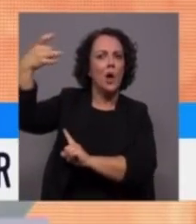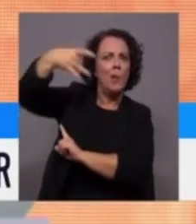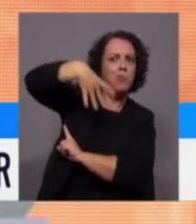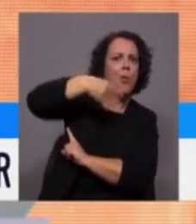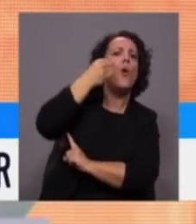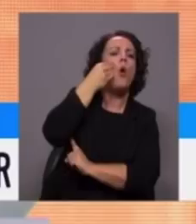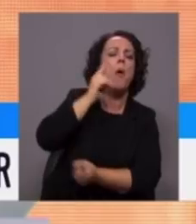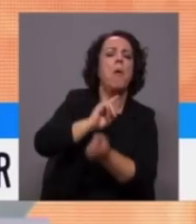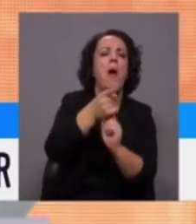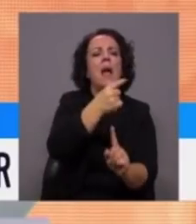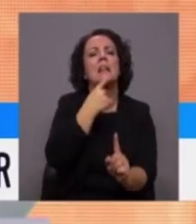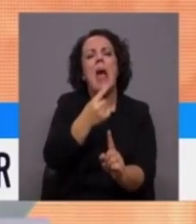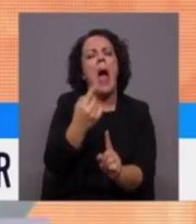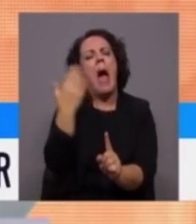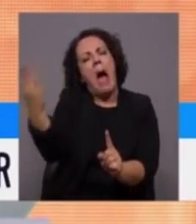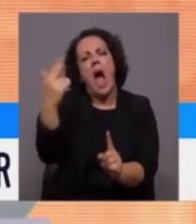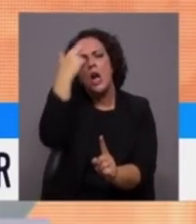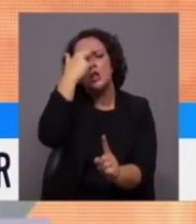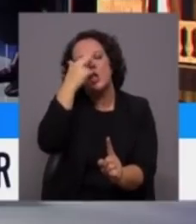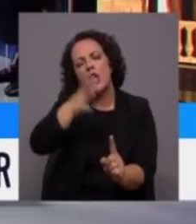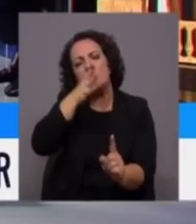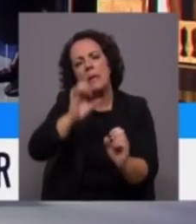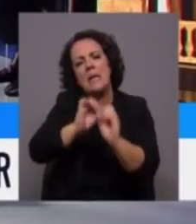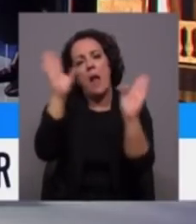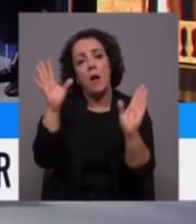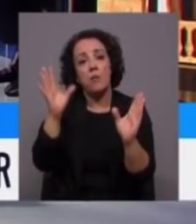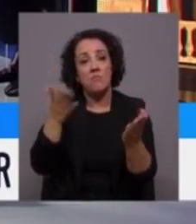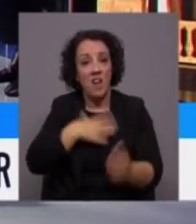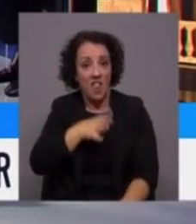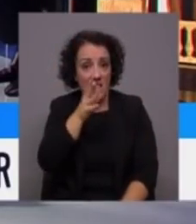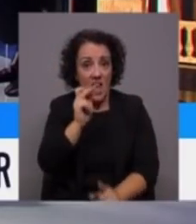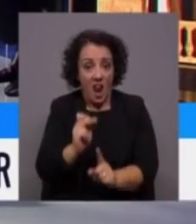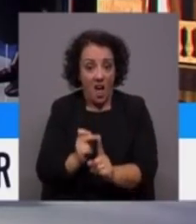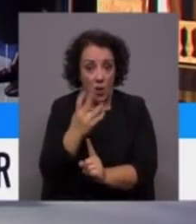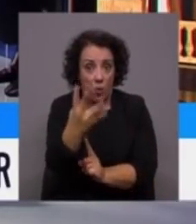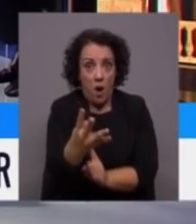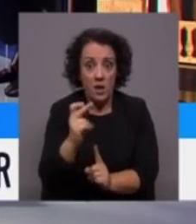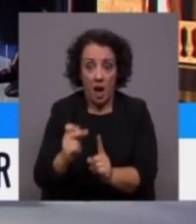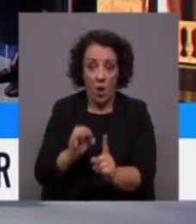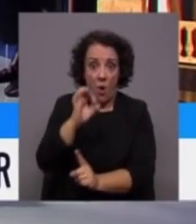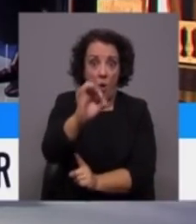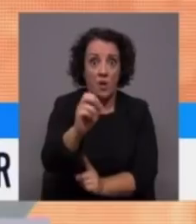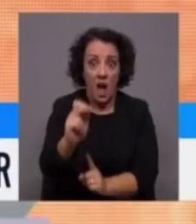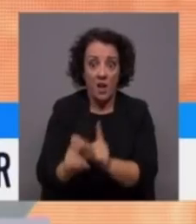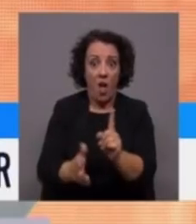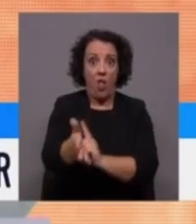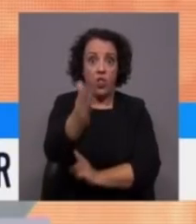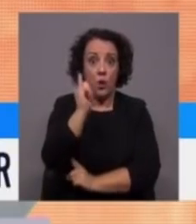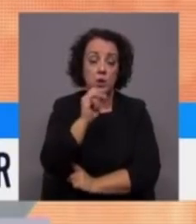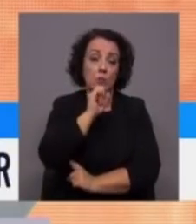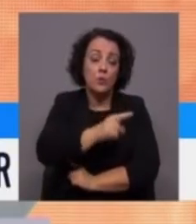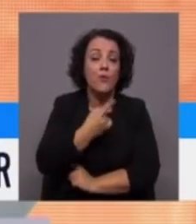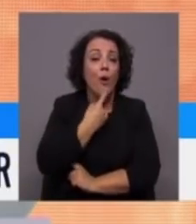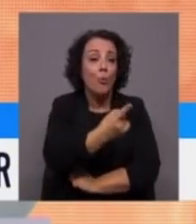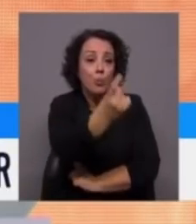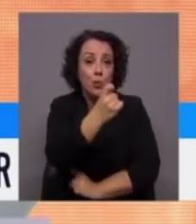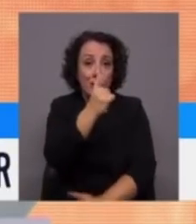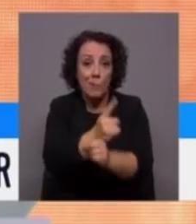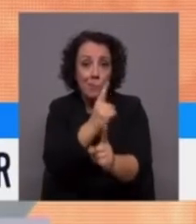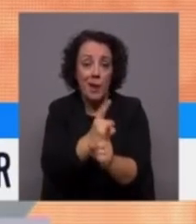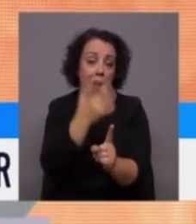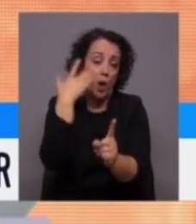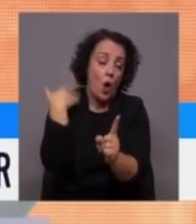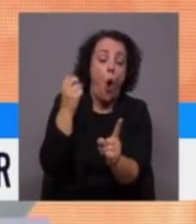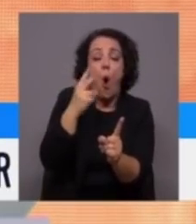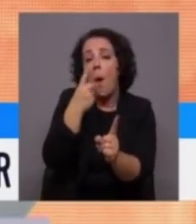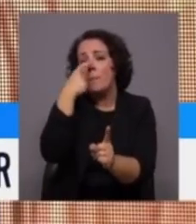resposta foi a essa história explicar certo quando sobre isso daqui a quatro anos ou 8 ou 12 vamos fazer mesma pergunta ou então na costa outros não sabe